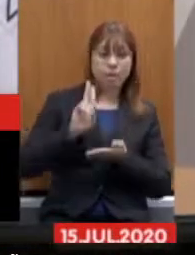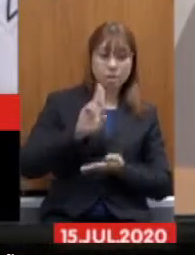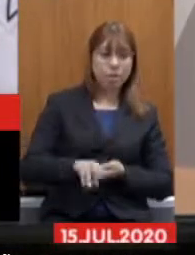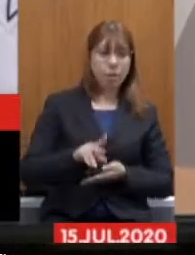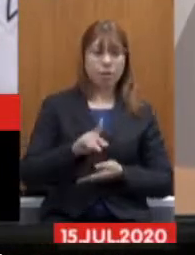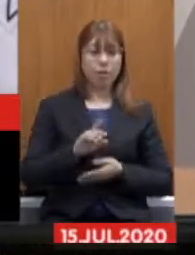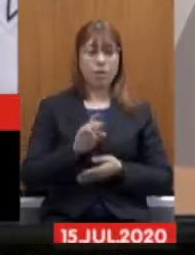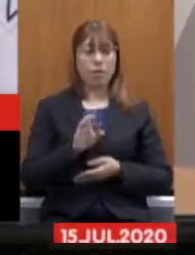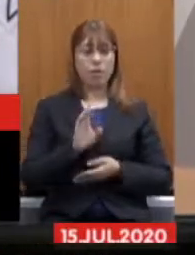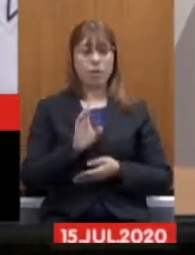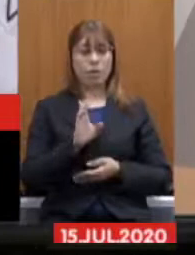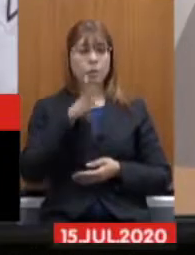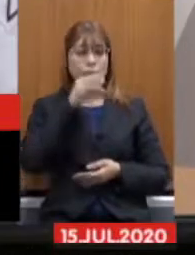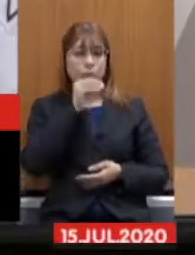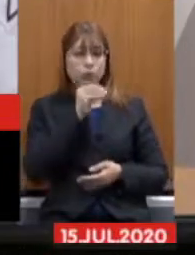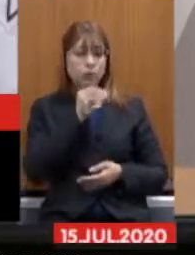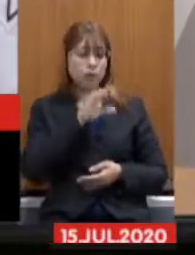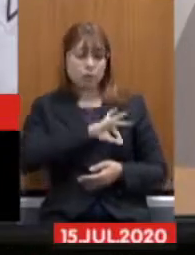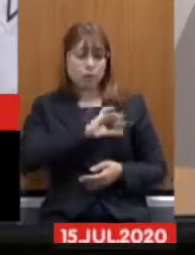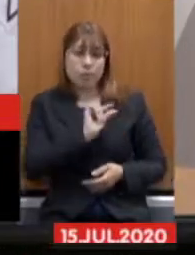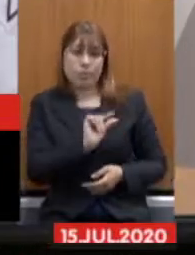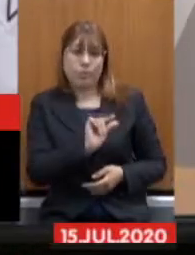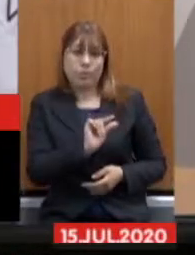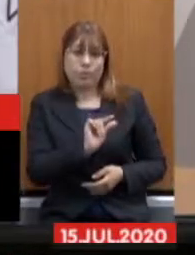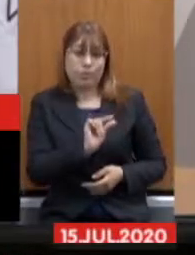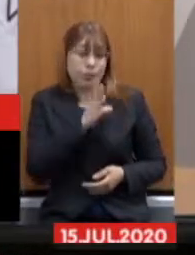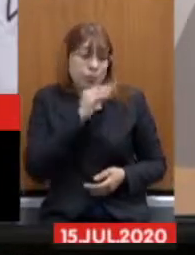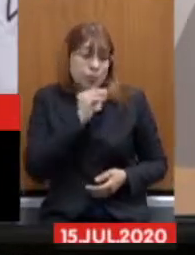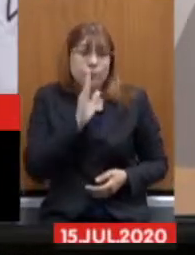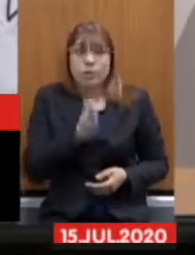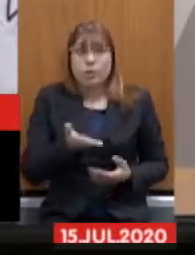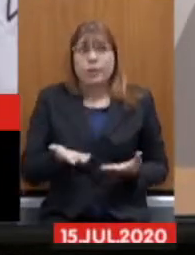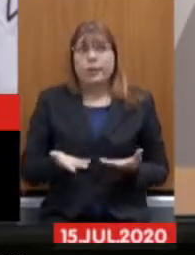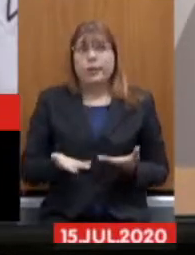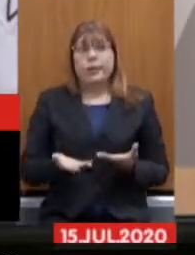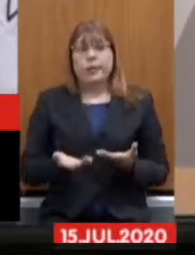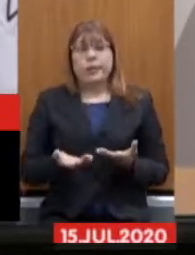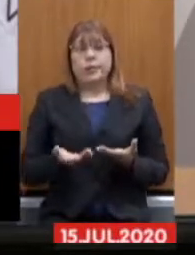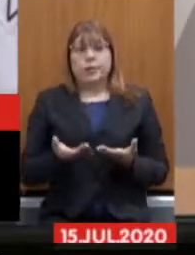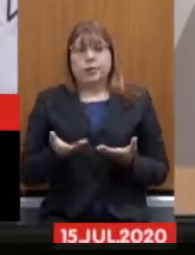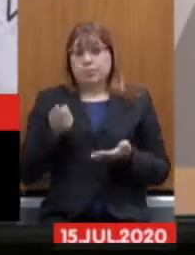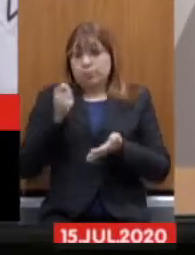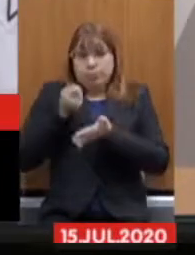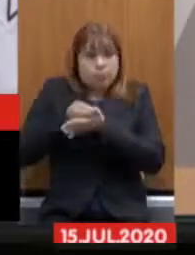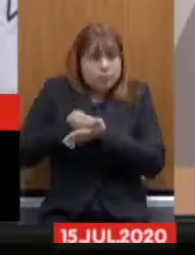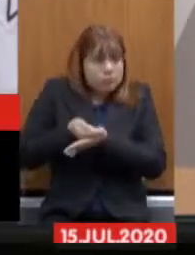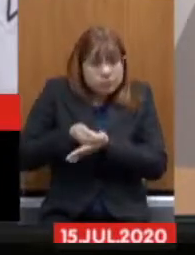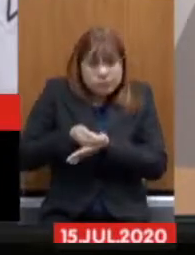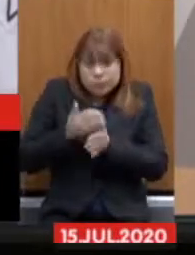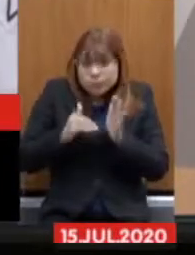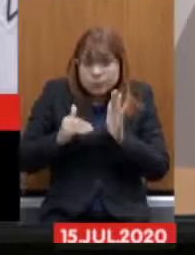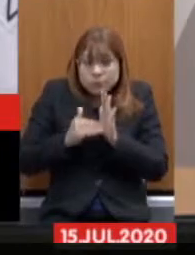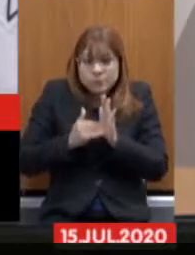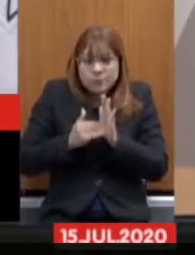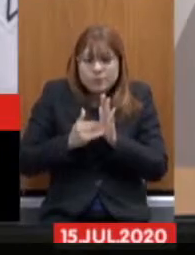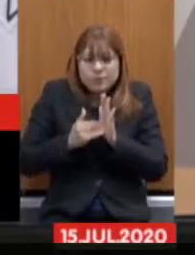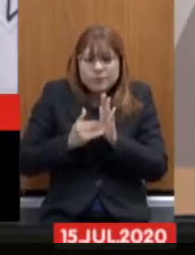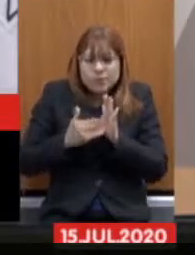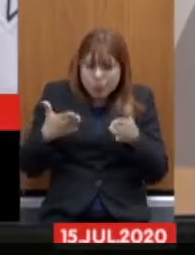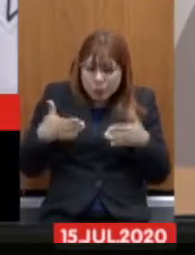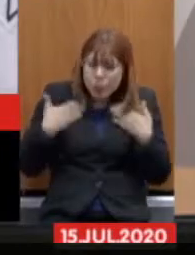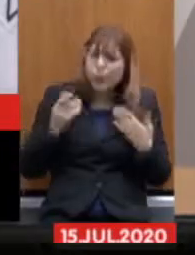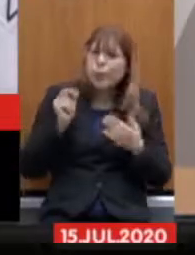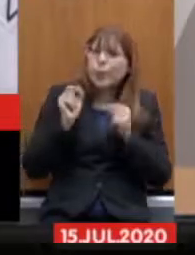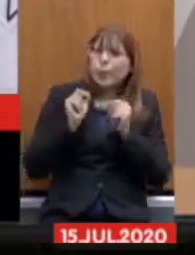menos não nas costas do servidor que já contribuiu só que é mais